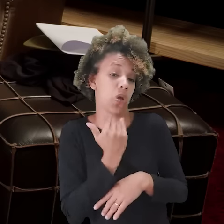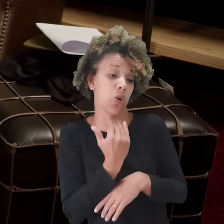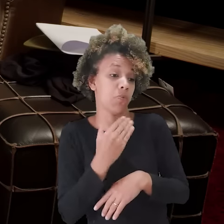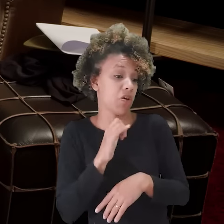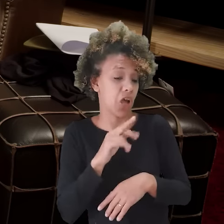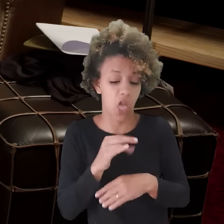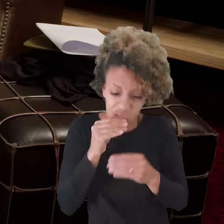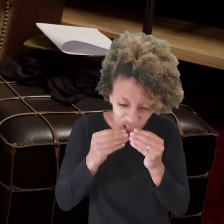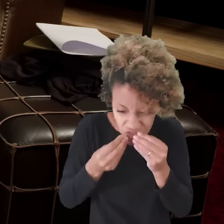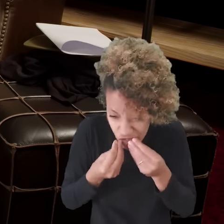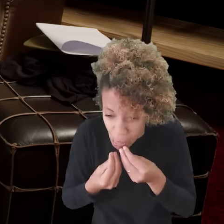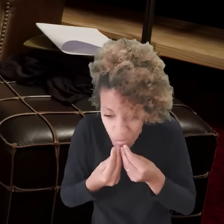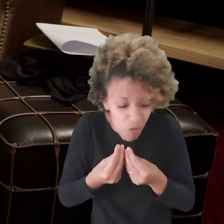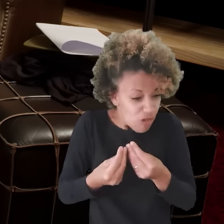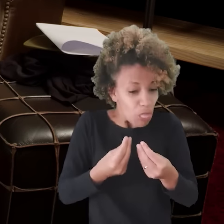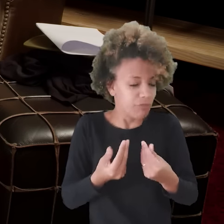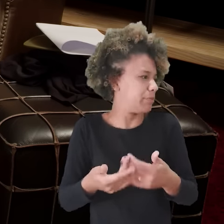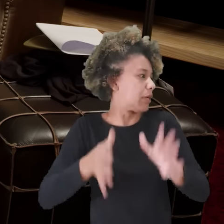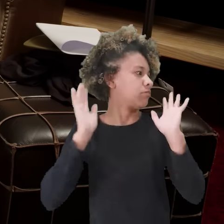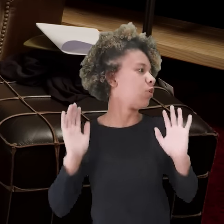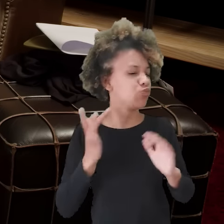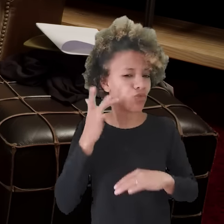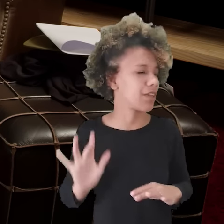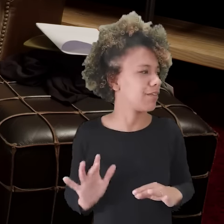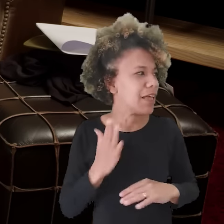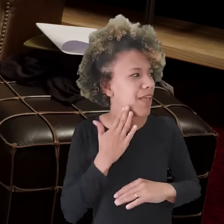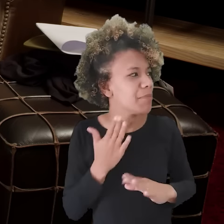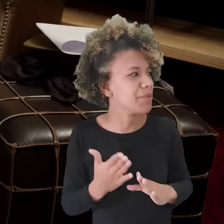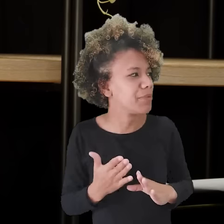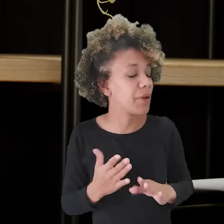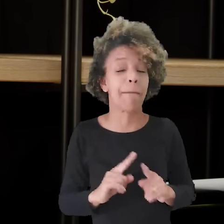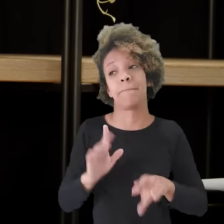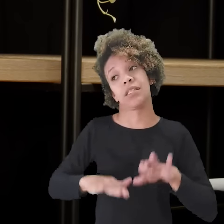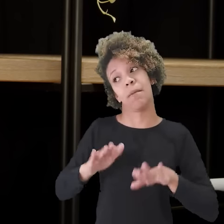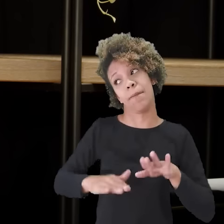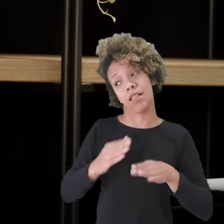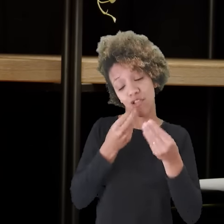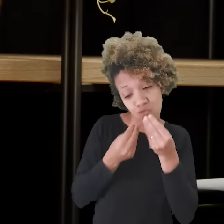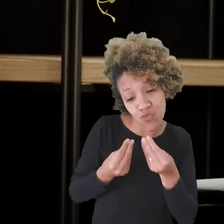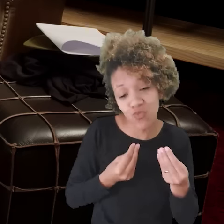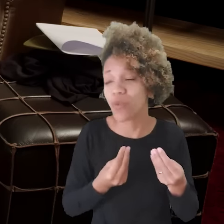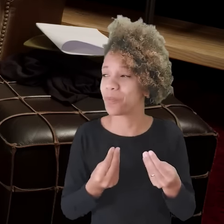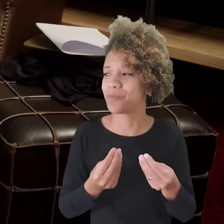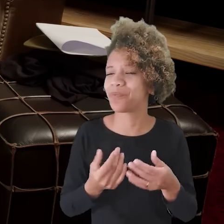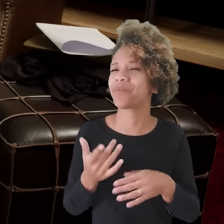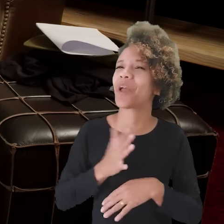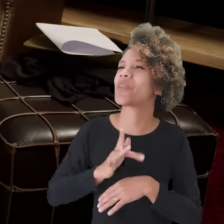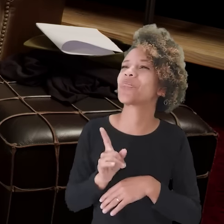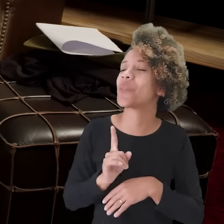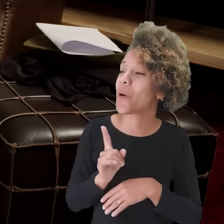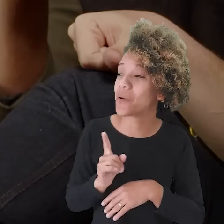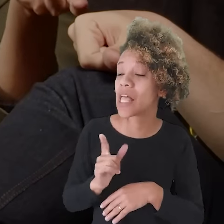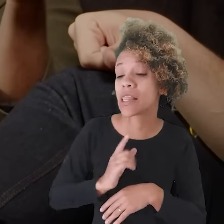caranguejo Tu chupa o bagulho tudo errado dá uma olhada parece que ela vai me chupar sabe assim é uma coisa que o cara entendeu eu não gosto